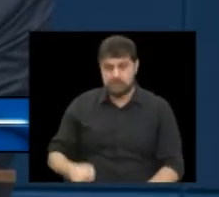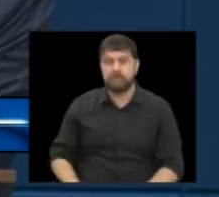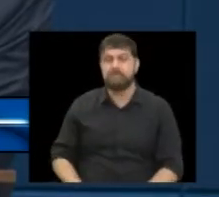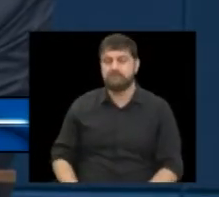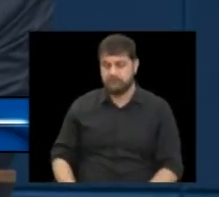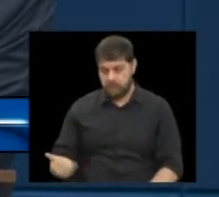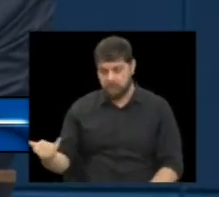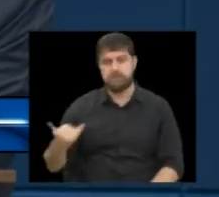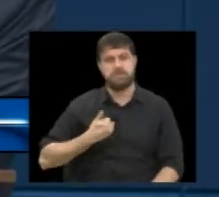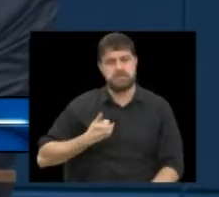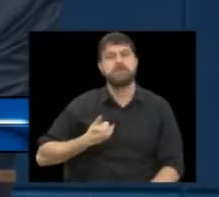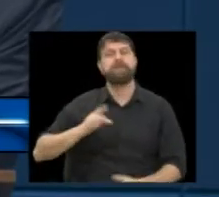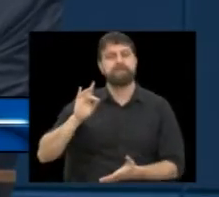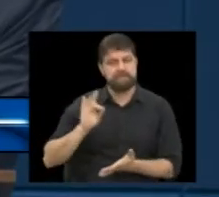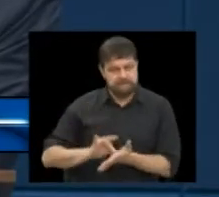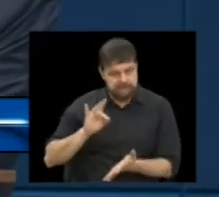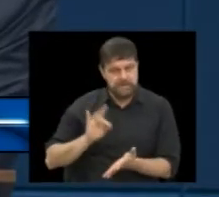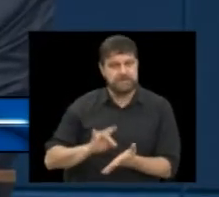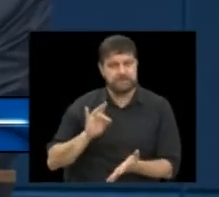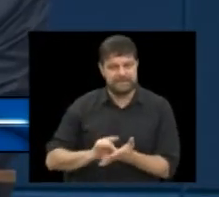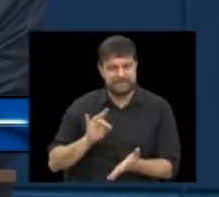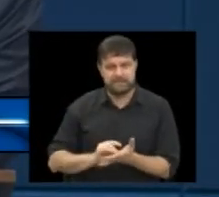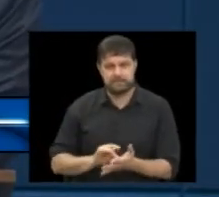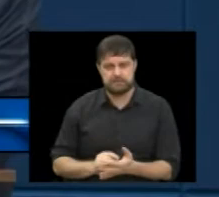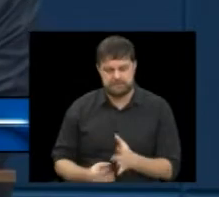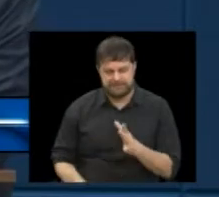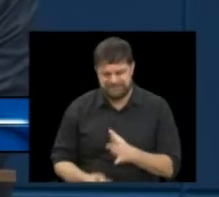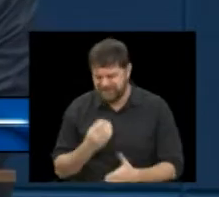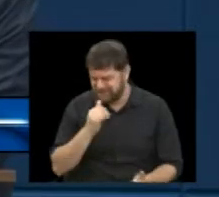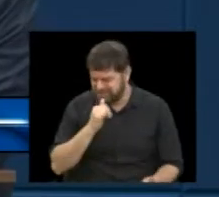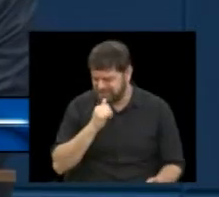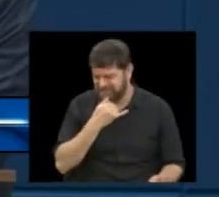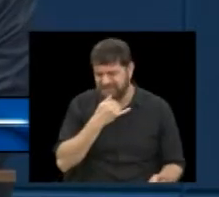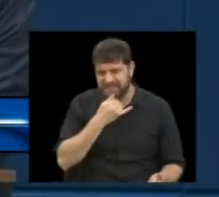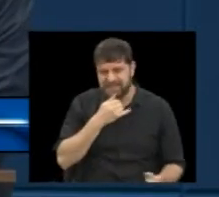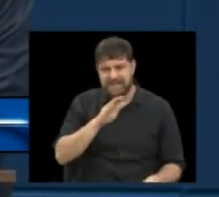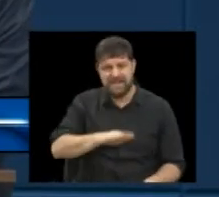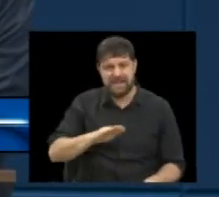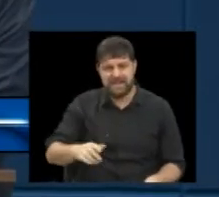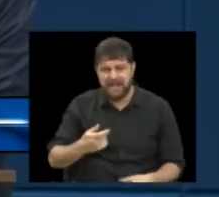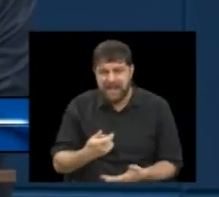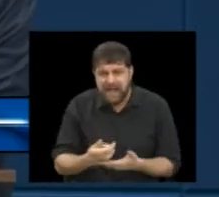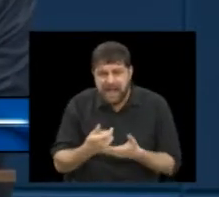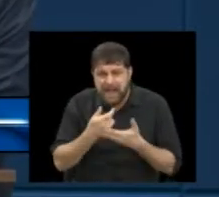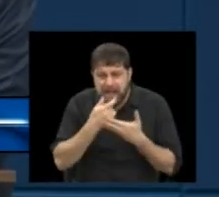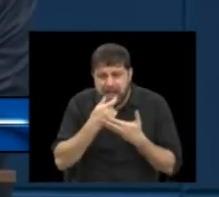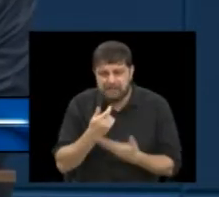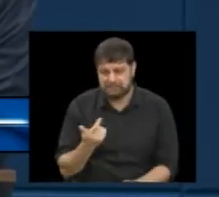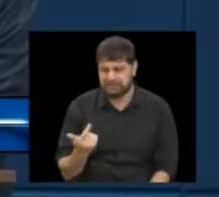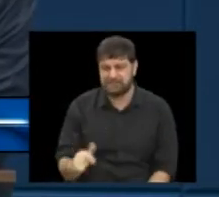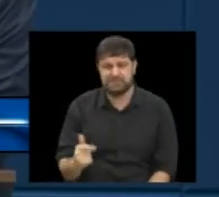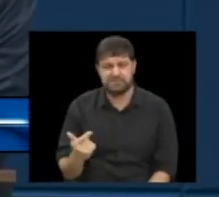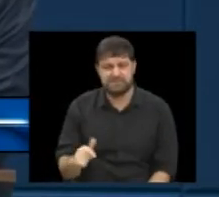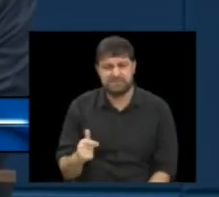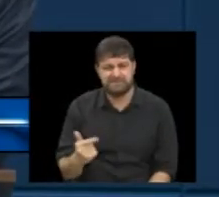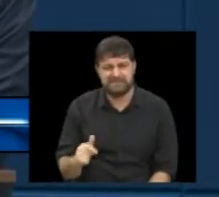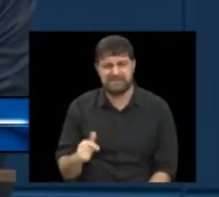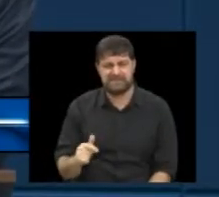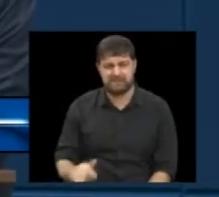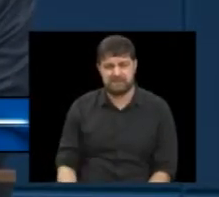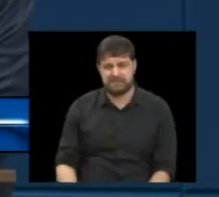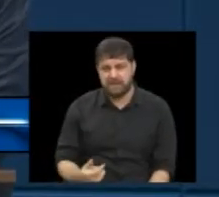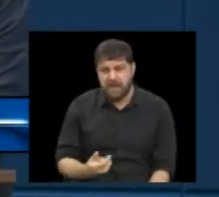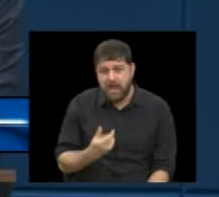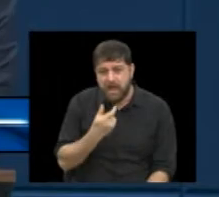confirmou. Então, é um episódio triste, é um episódio lamentável, em que a